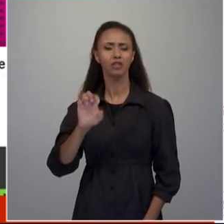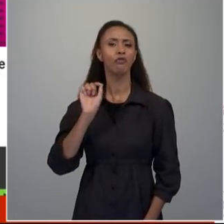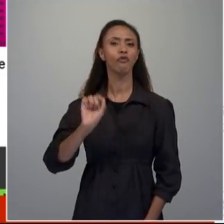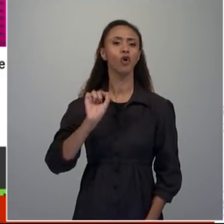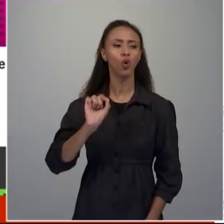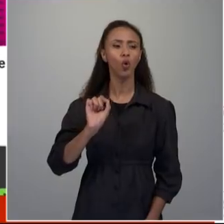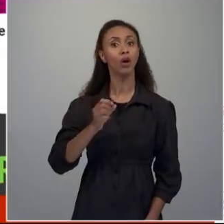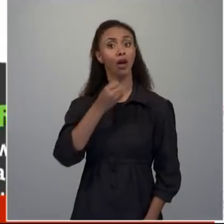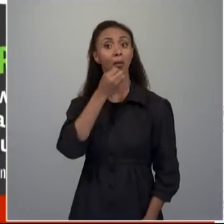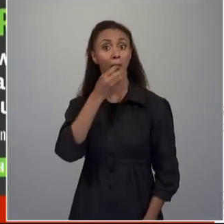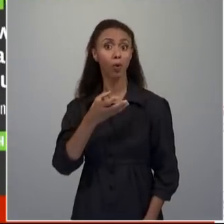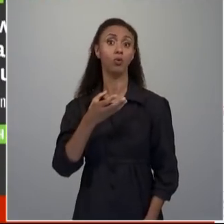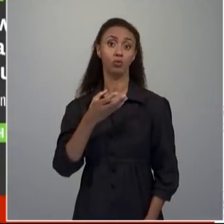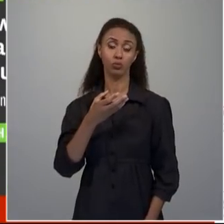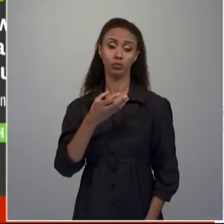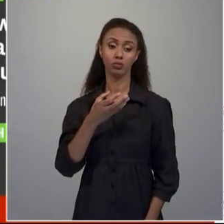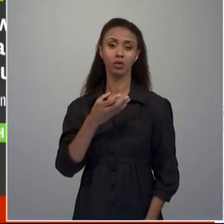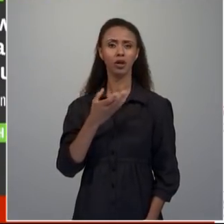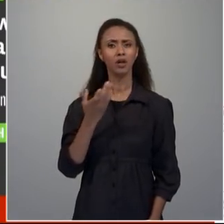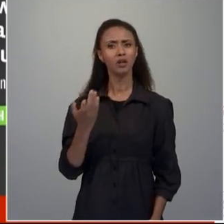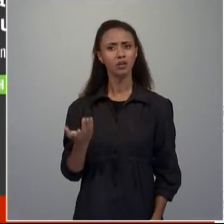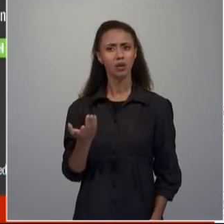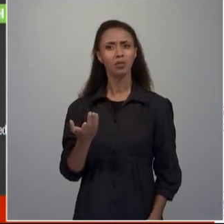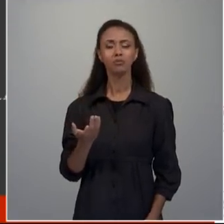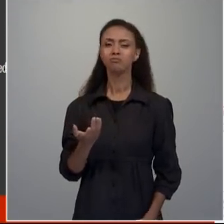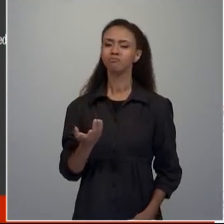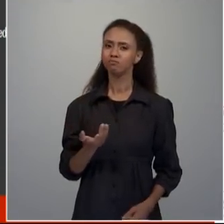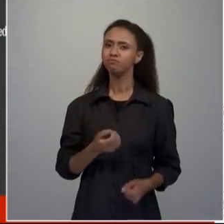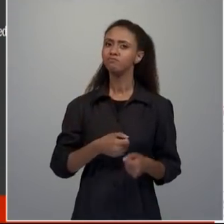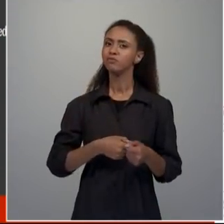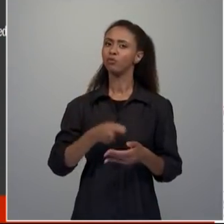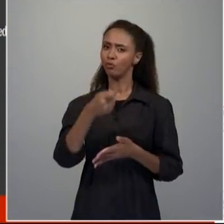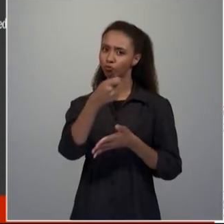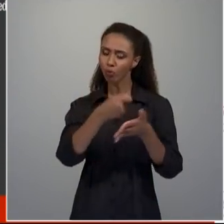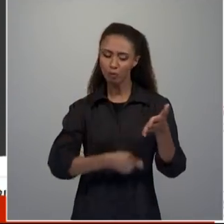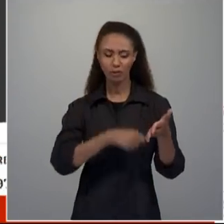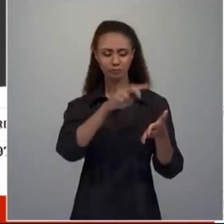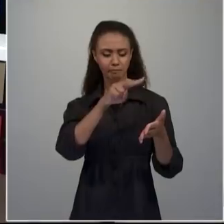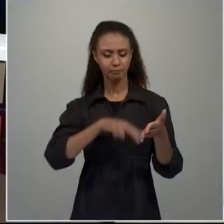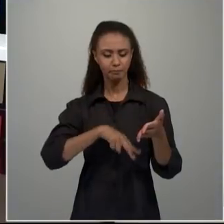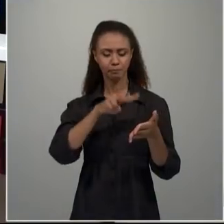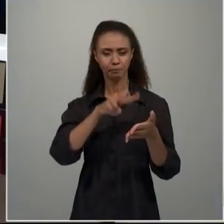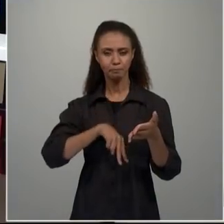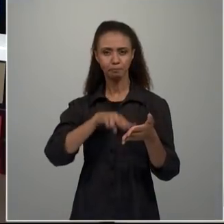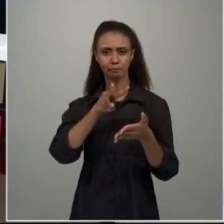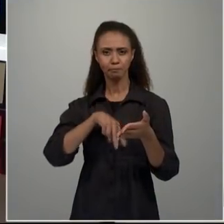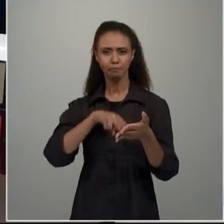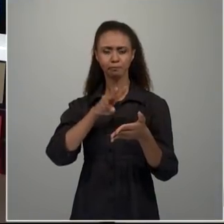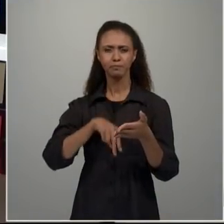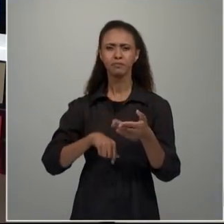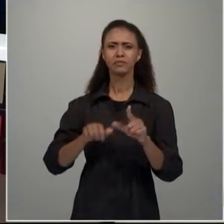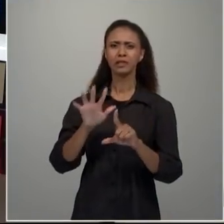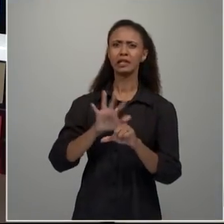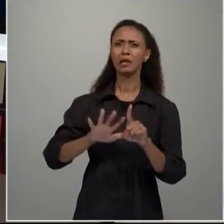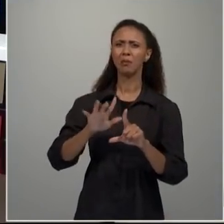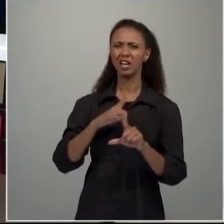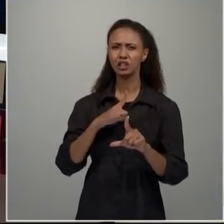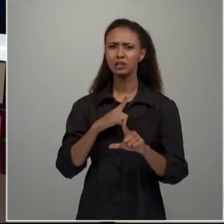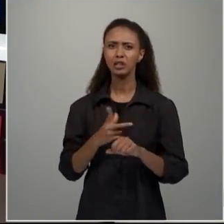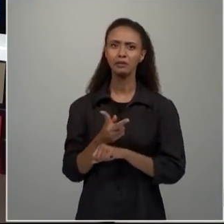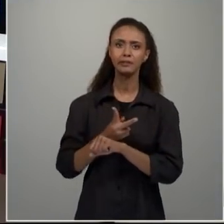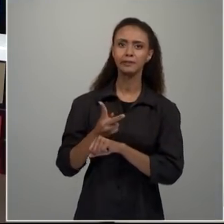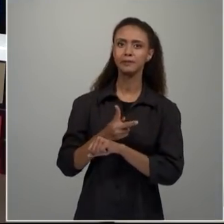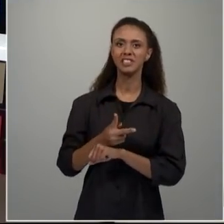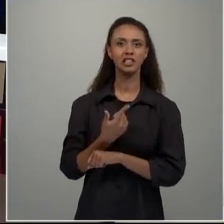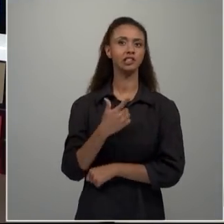assim tá então ele vai falar sobre isso então vou dar uma olhada que nesse texto vou procurar imagens é o maior lote não